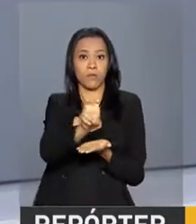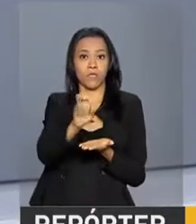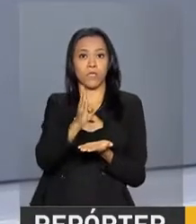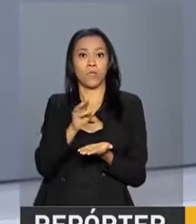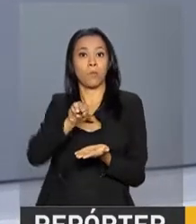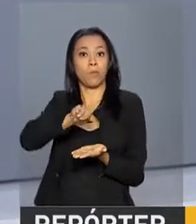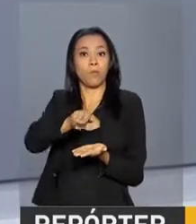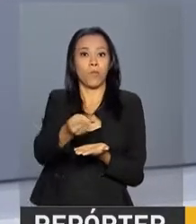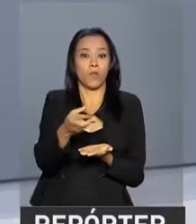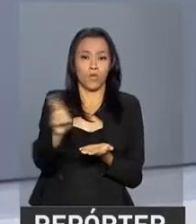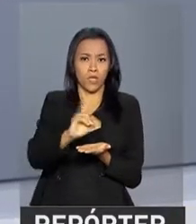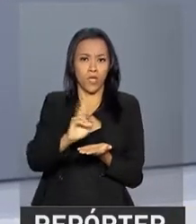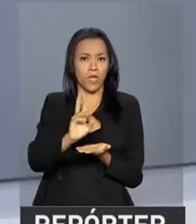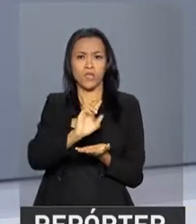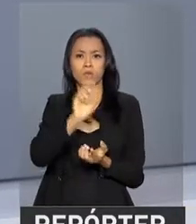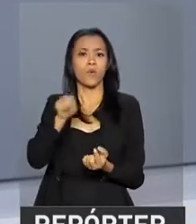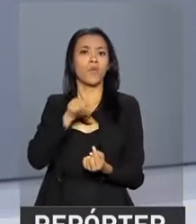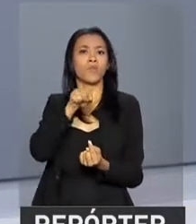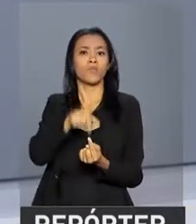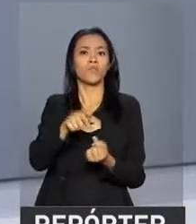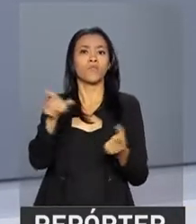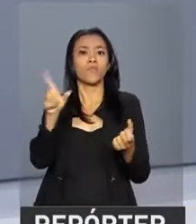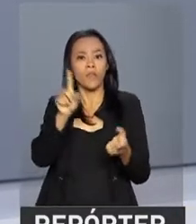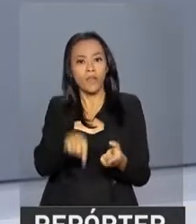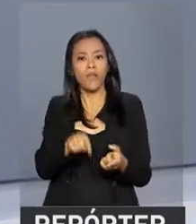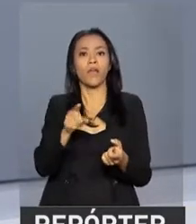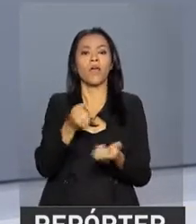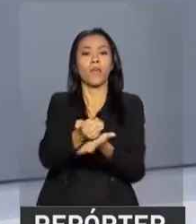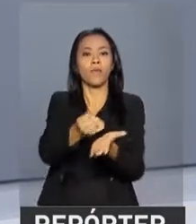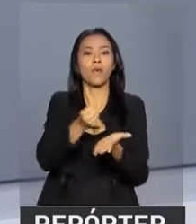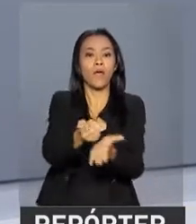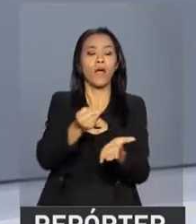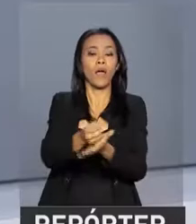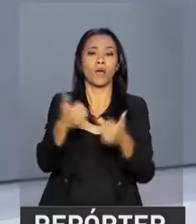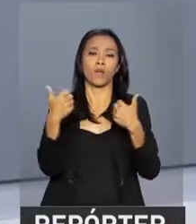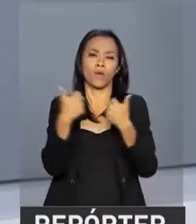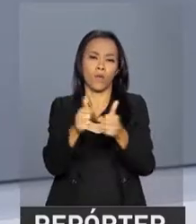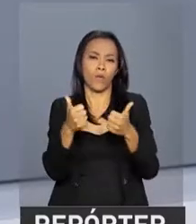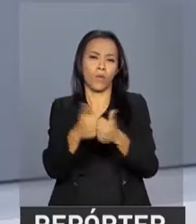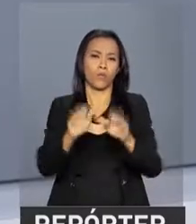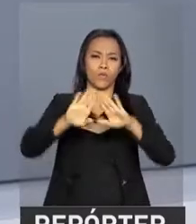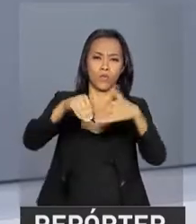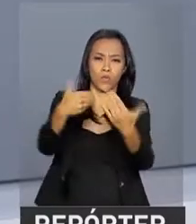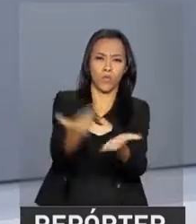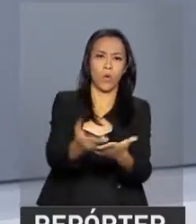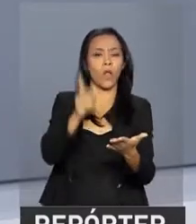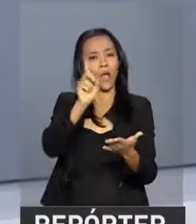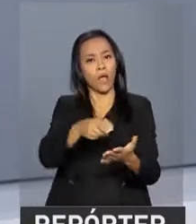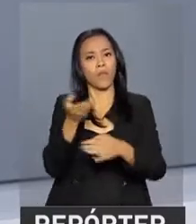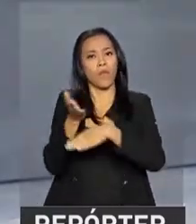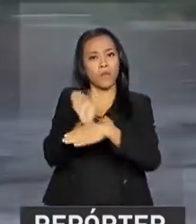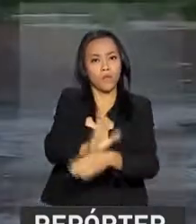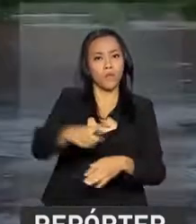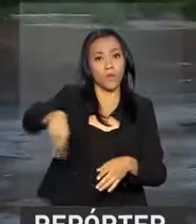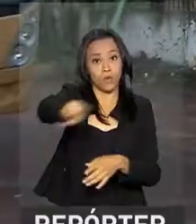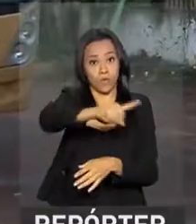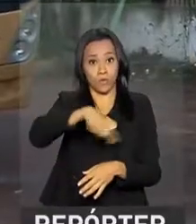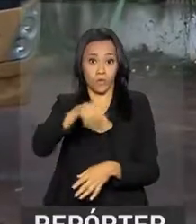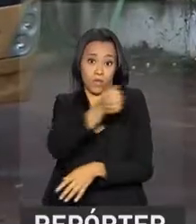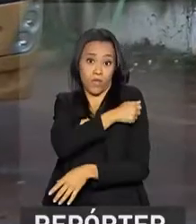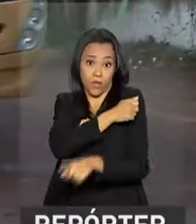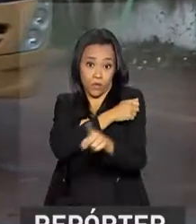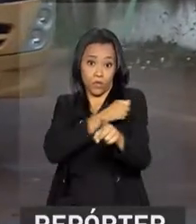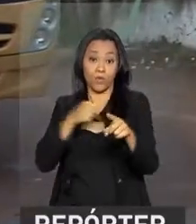reais para o Programa Nacional de Apoio ao Transporte Escolar. O programa beneficia estudantes da rede pública residentes em